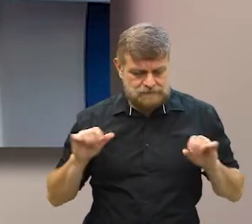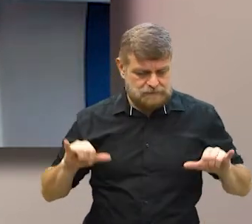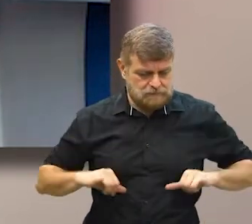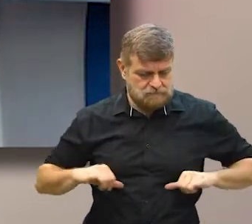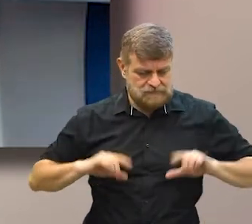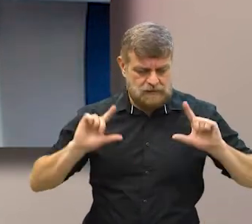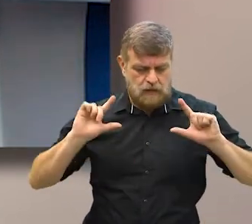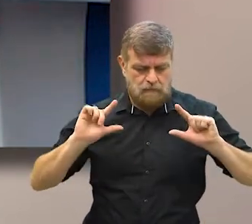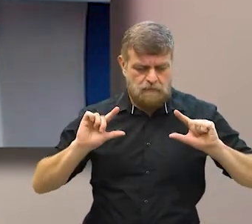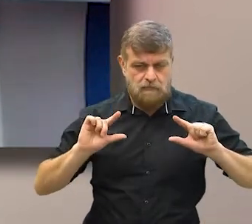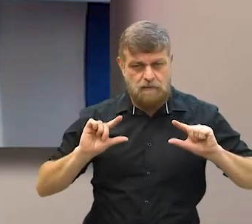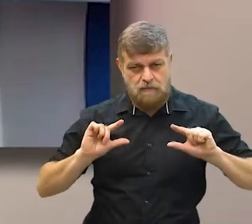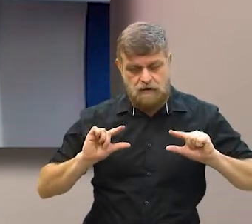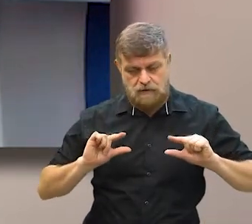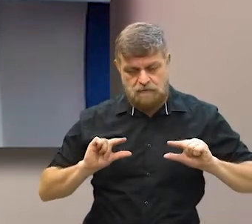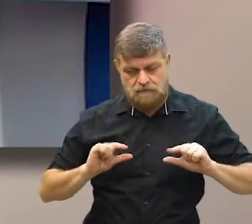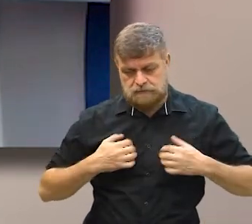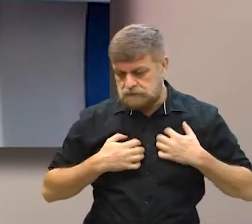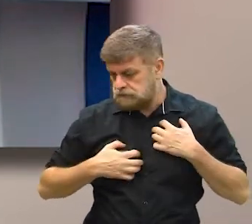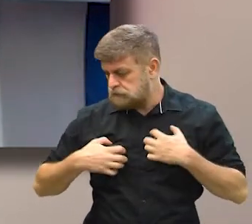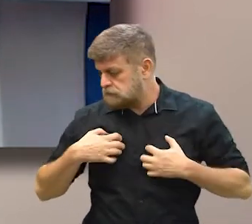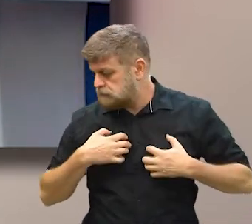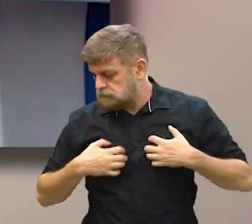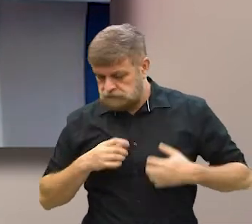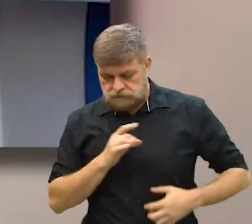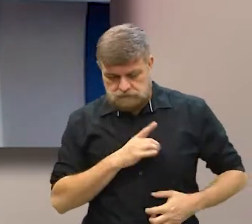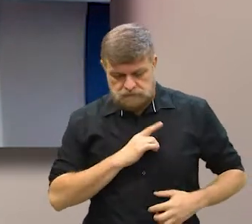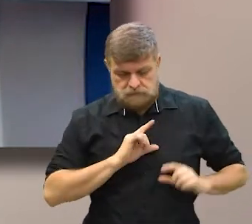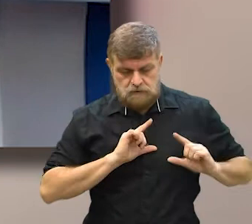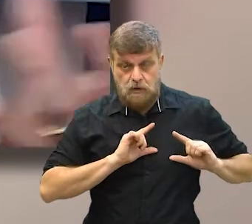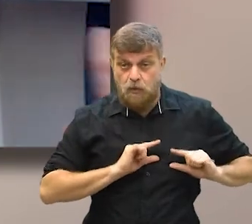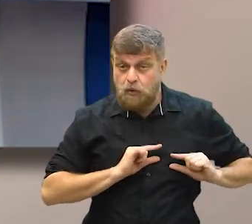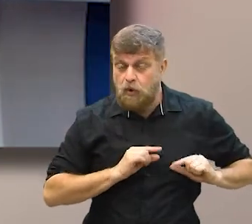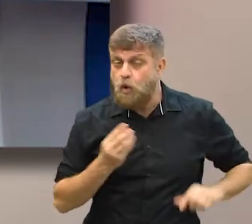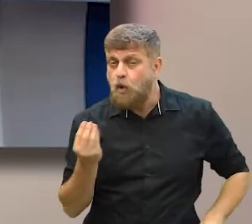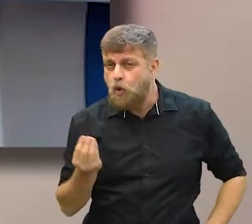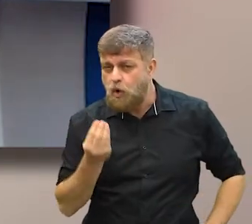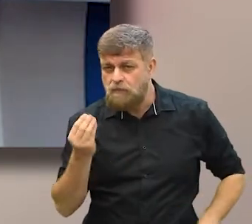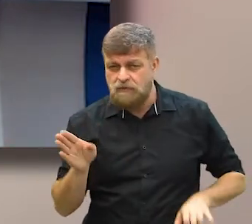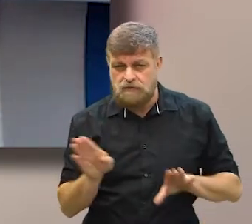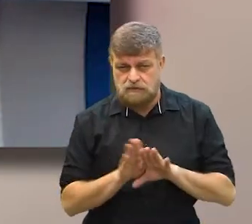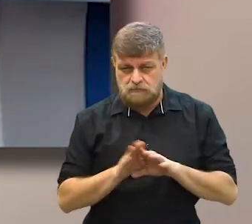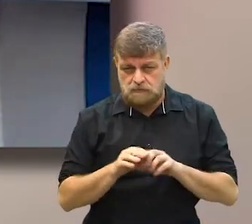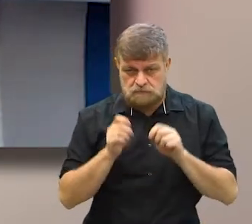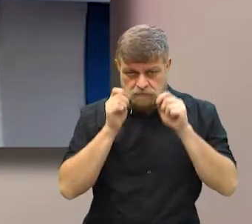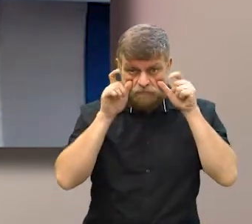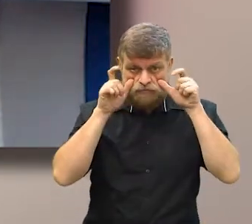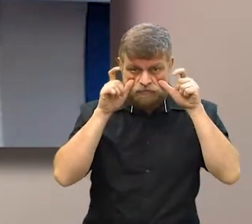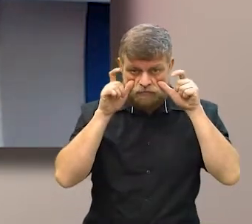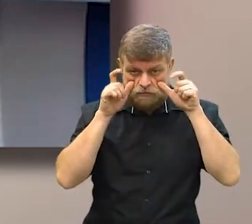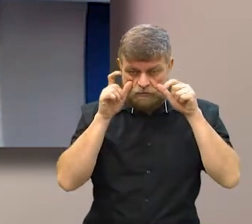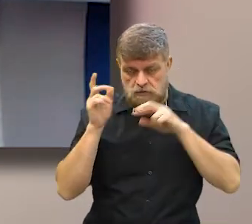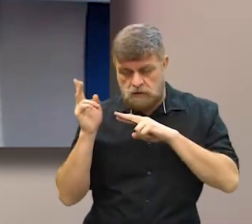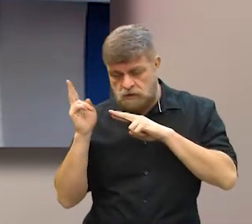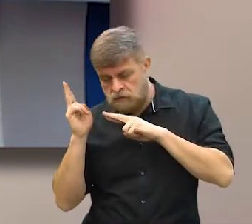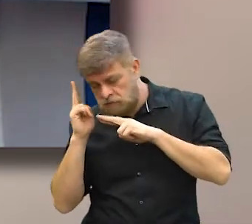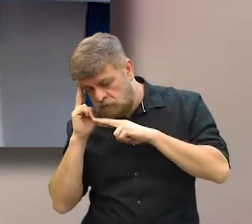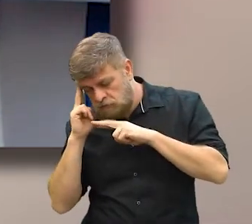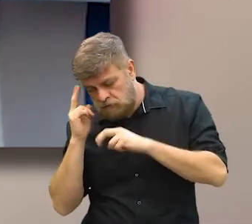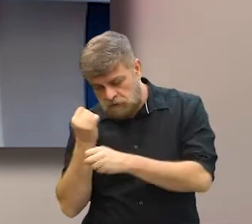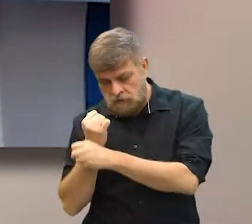efeitos dessa ansiedade, desse medo que acaba gerando, inclusive, a insônia, não é?